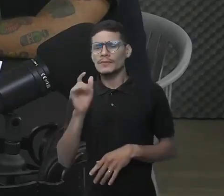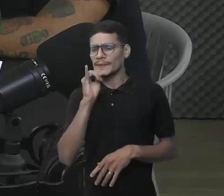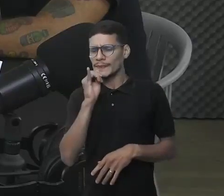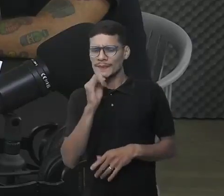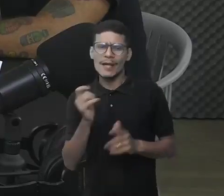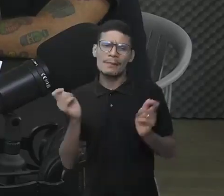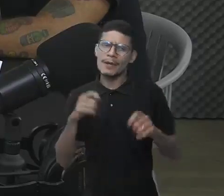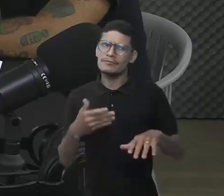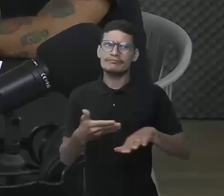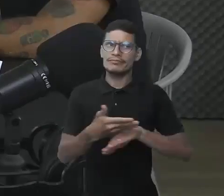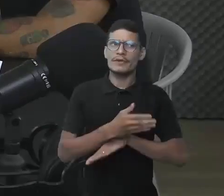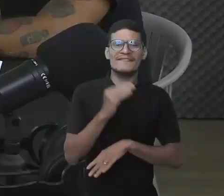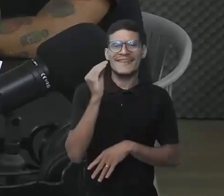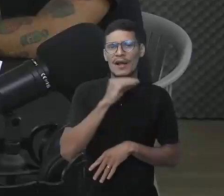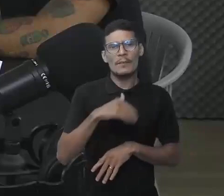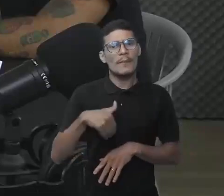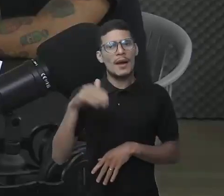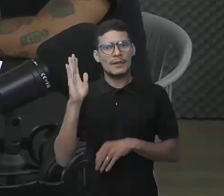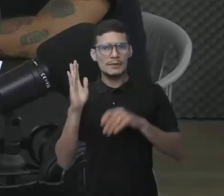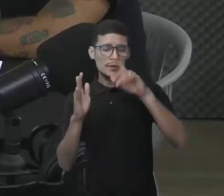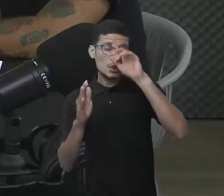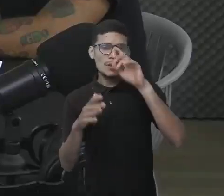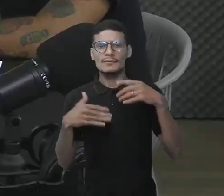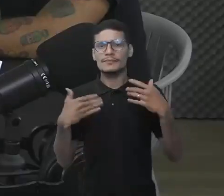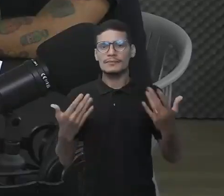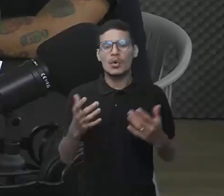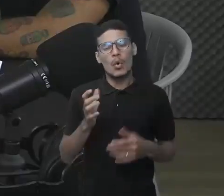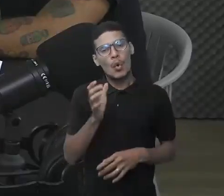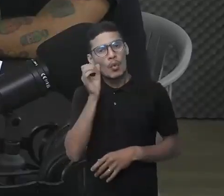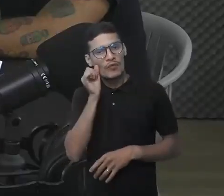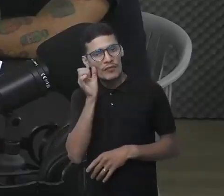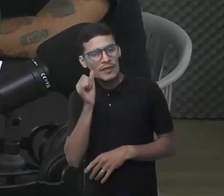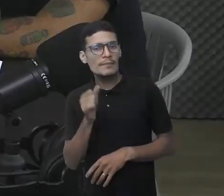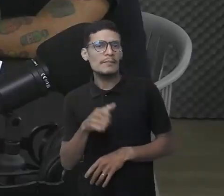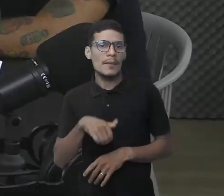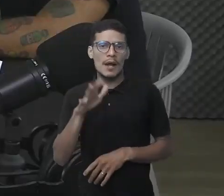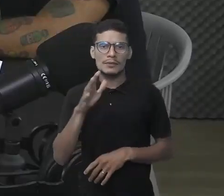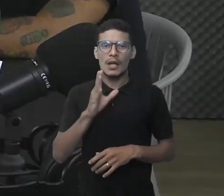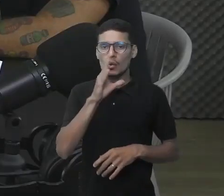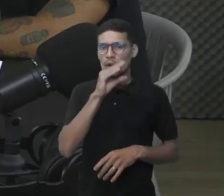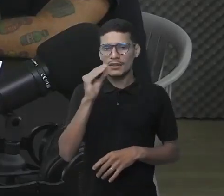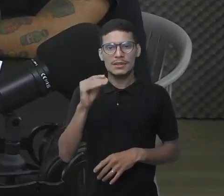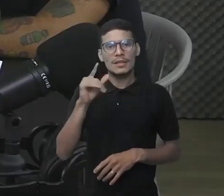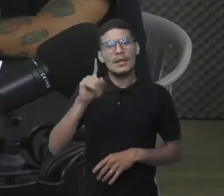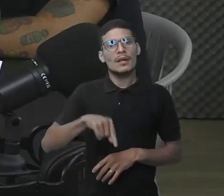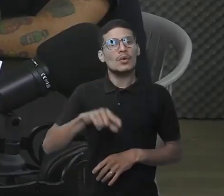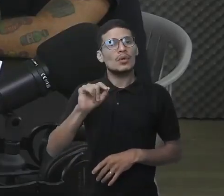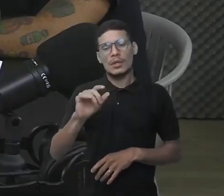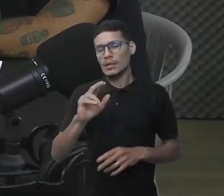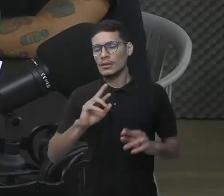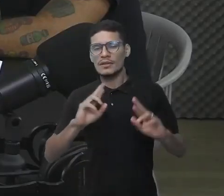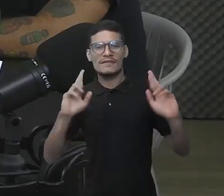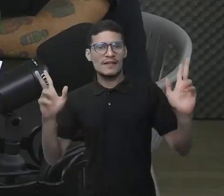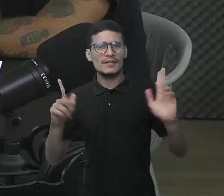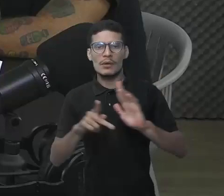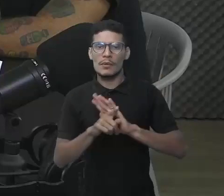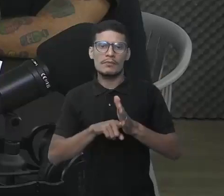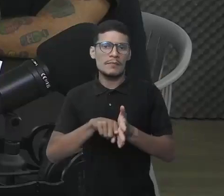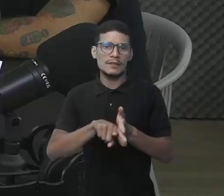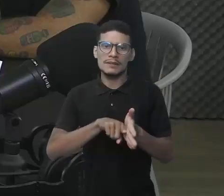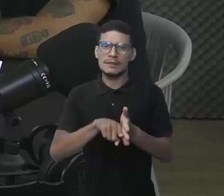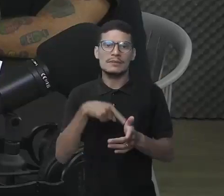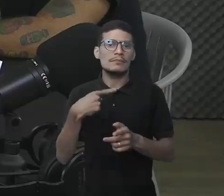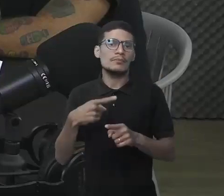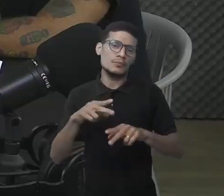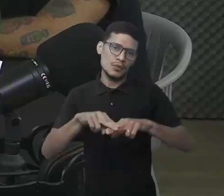né. Então, escutar os adolescentes, assim, eu acho que é o grande diferencial da pesquisa, por isso que eu vou